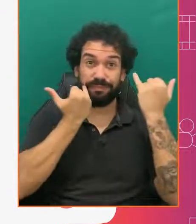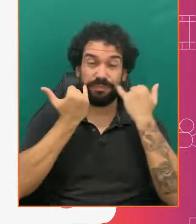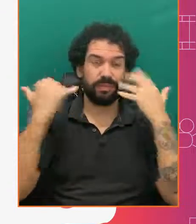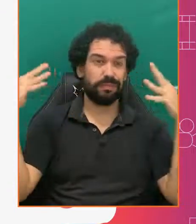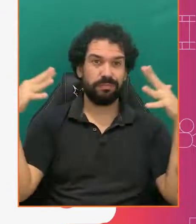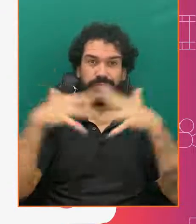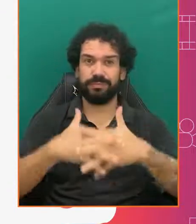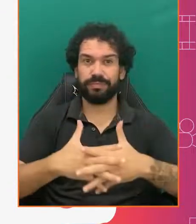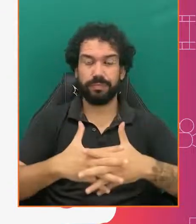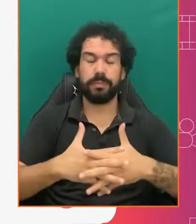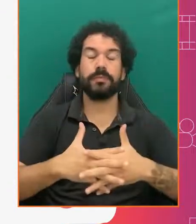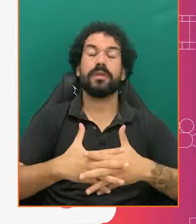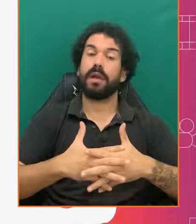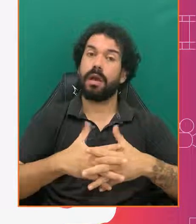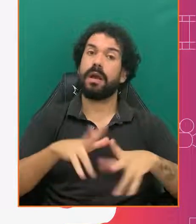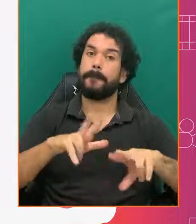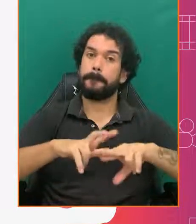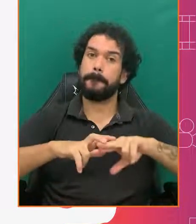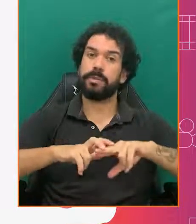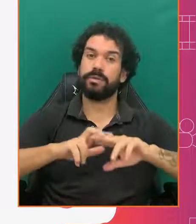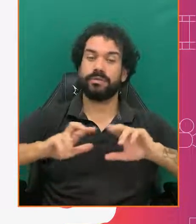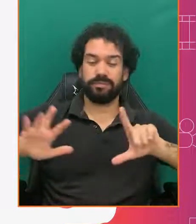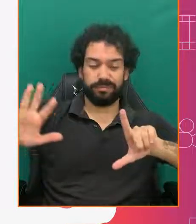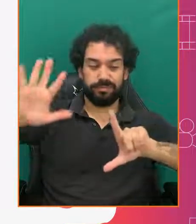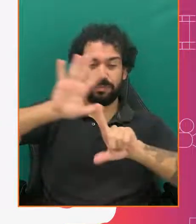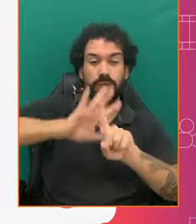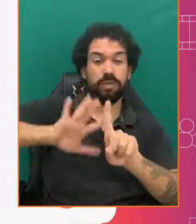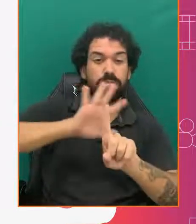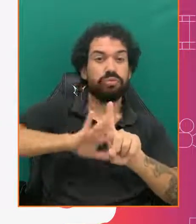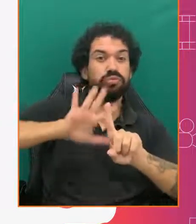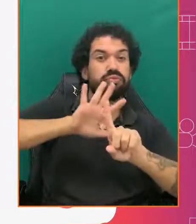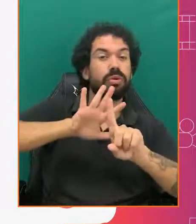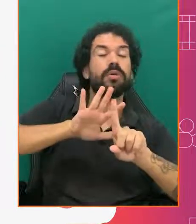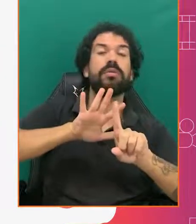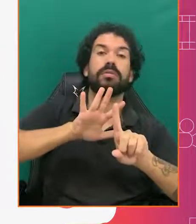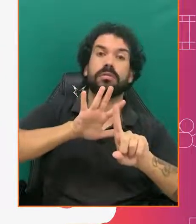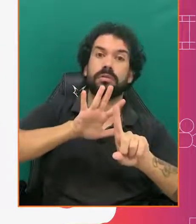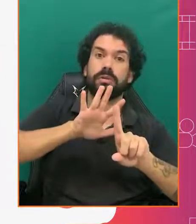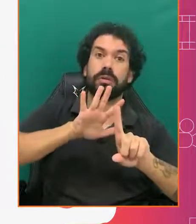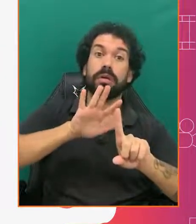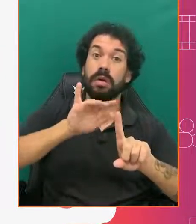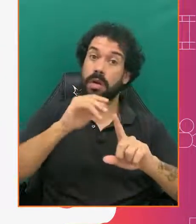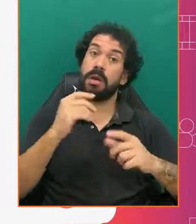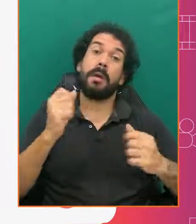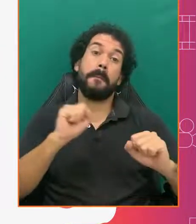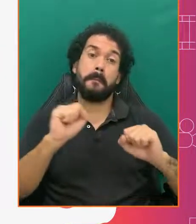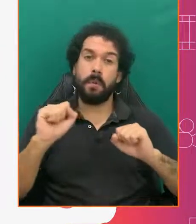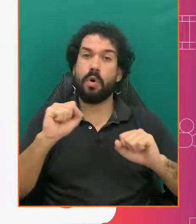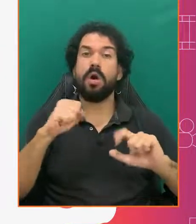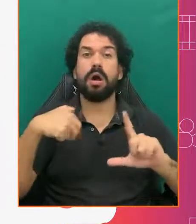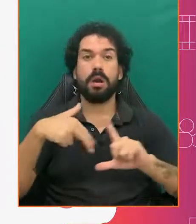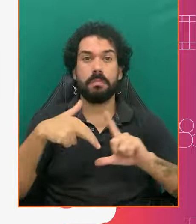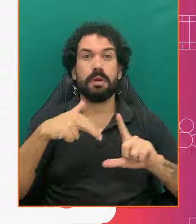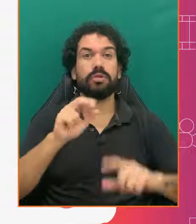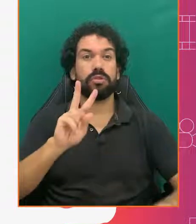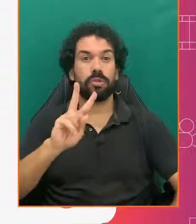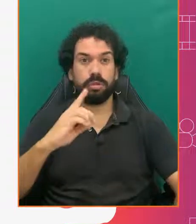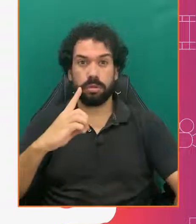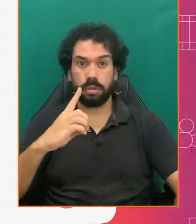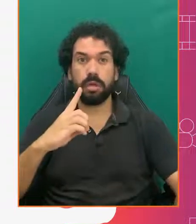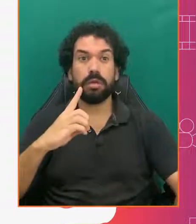as informações. Então, o cenário, como eu disse, mesmo que seja numa